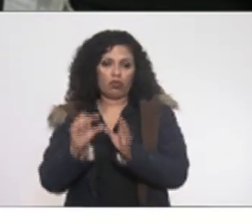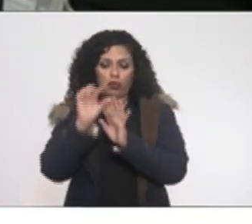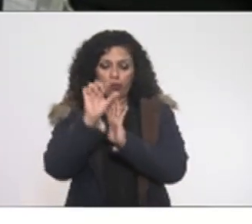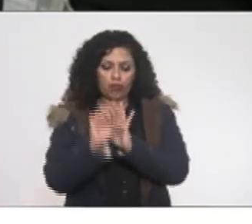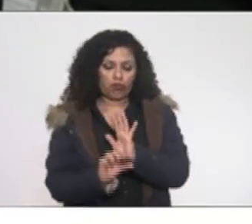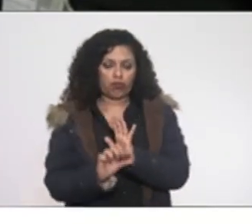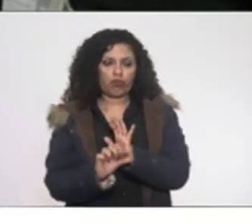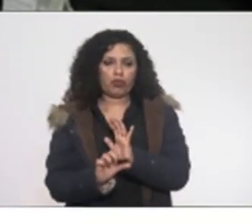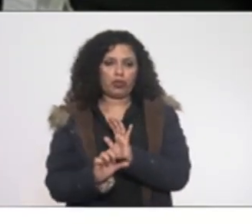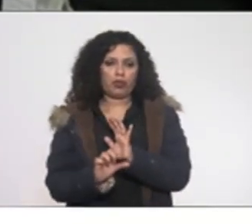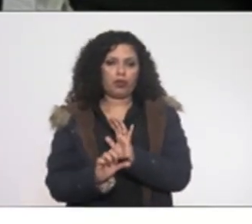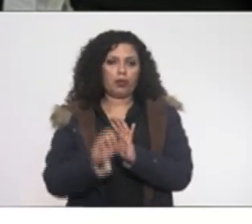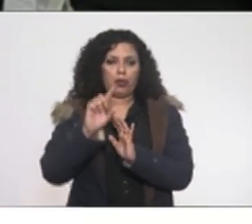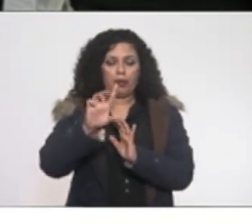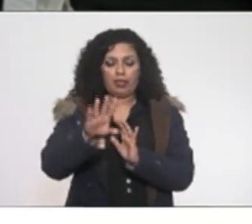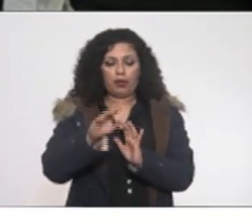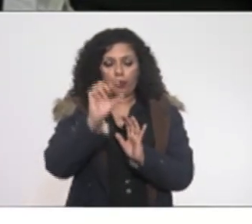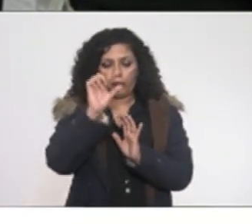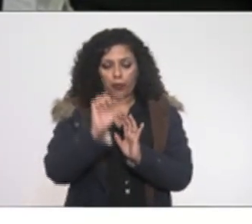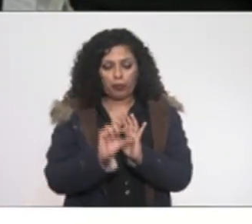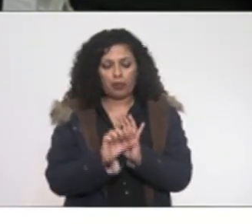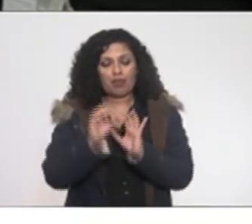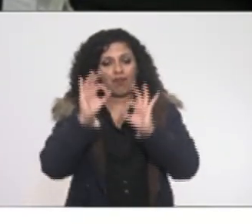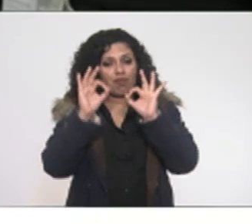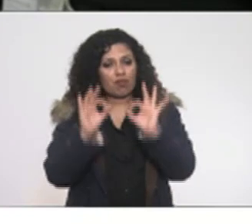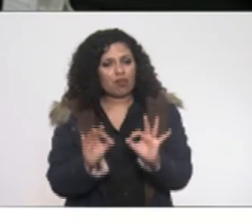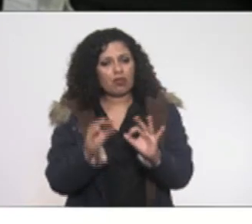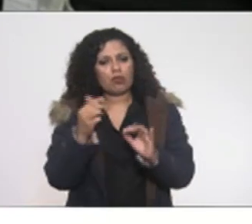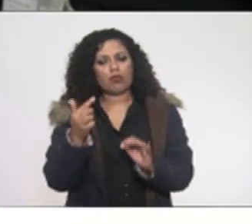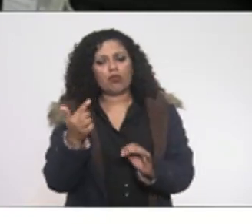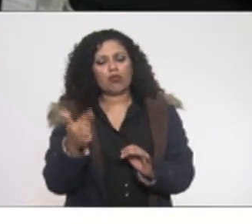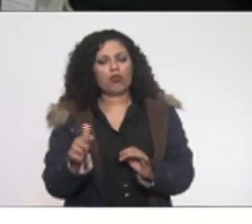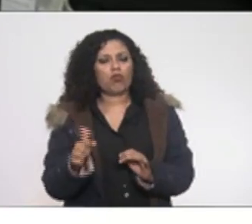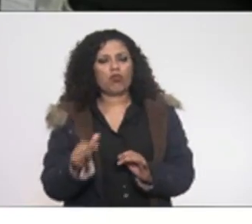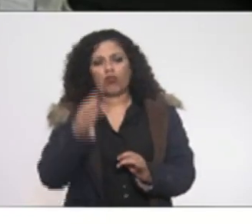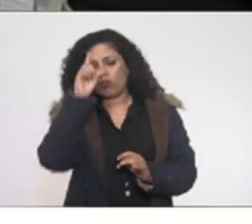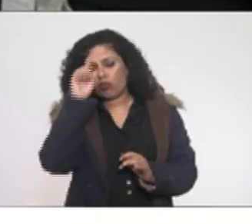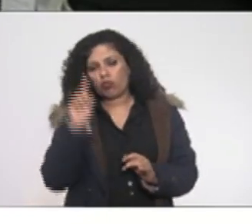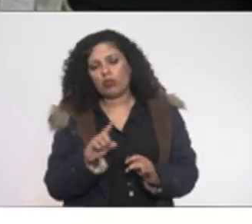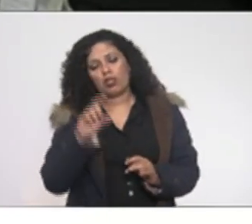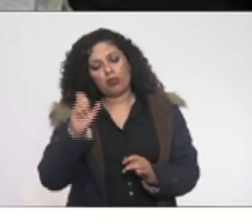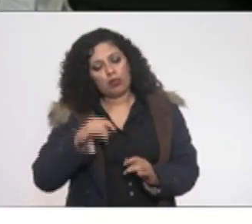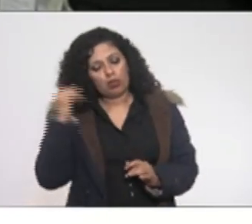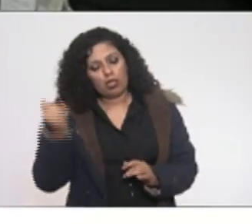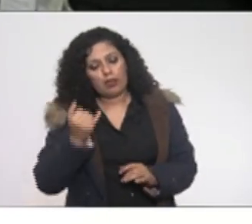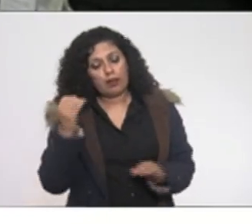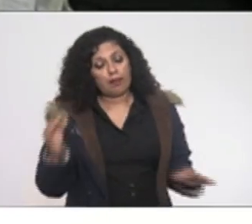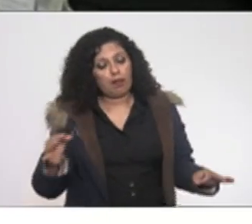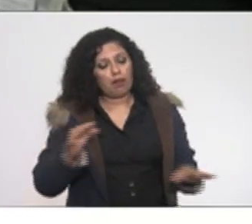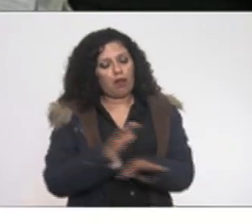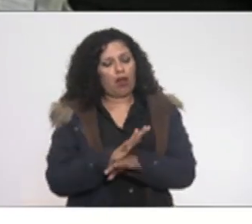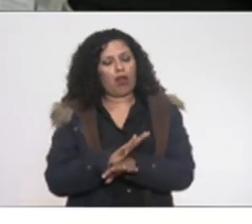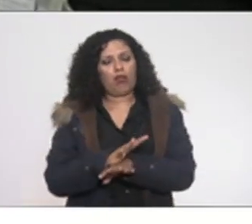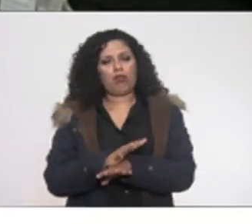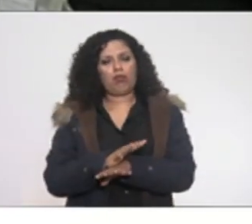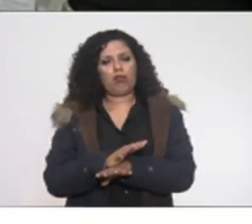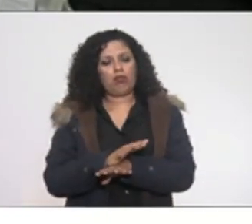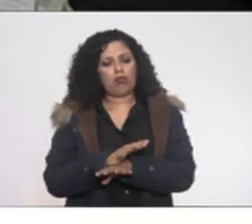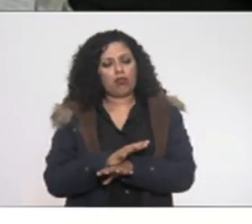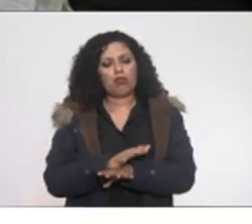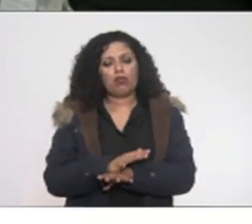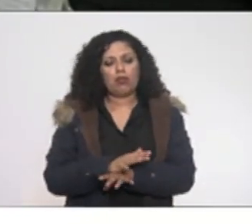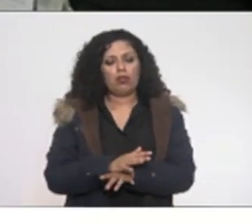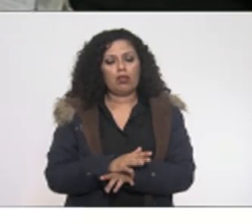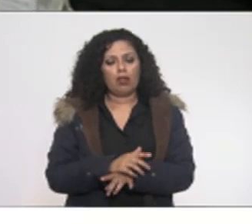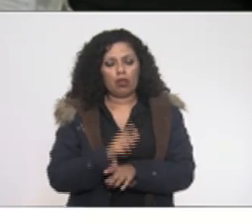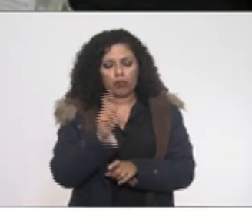quantidade acima que ele não sabe qual vai ser o preço dessa acima. Então, acabar com a diferenciação de preço também é muito importante para aumentar a competitividade do